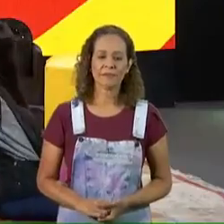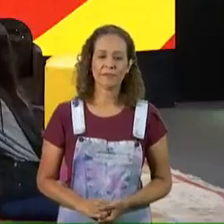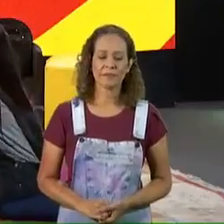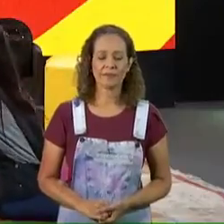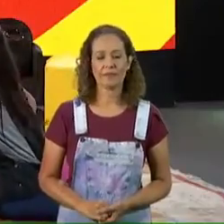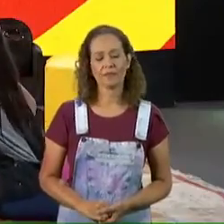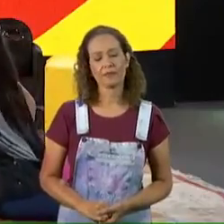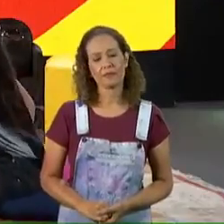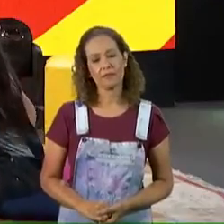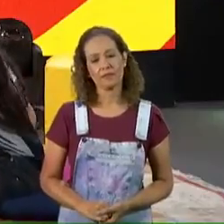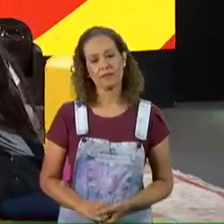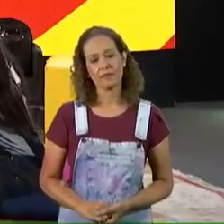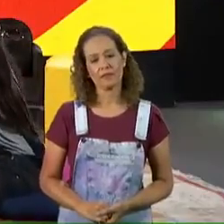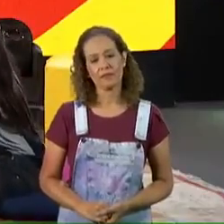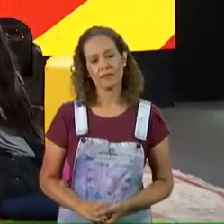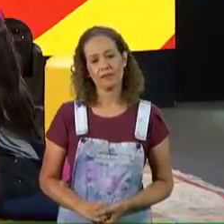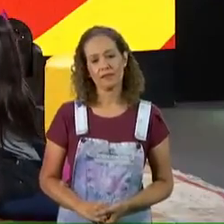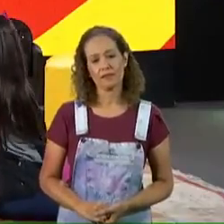Pode tirar aí o Miriam.